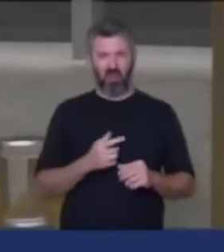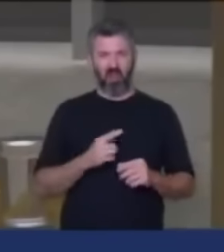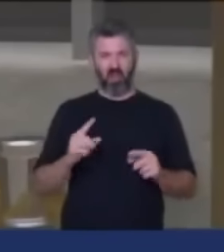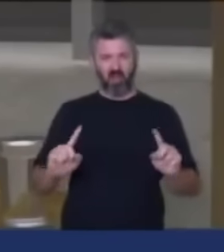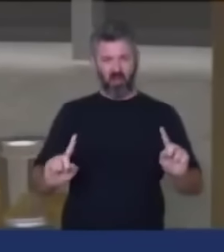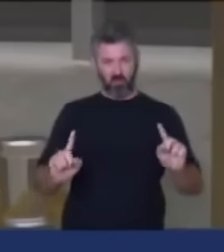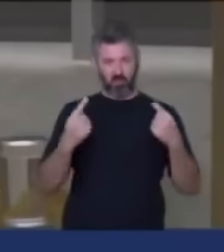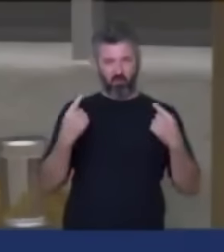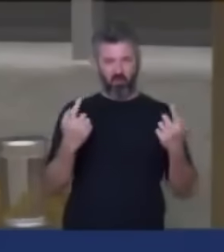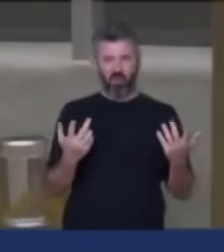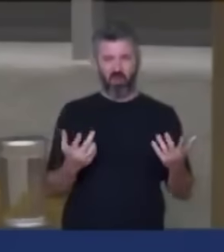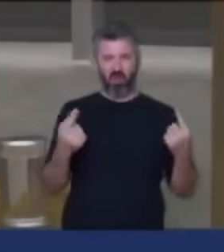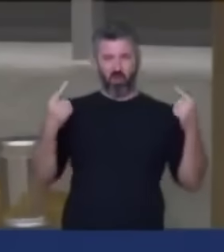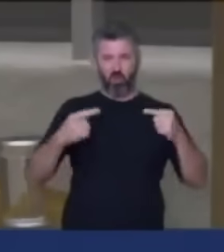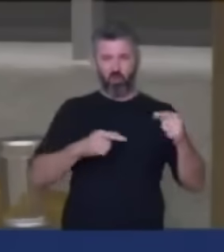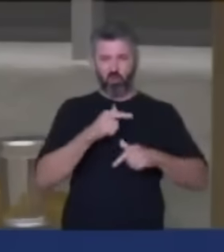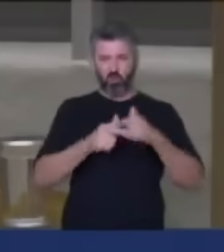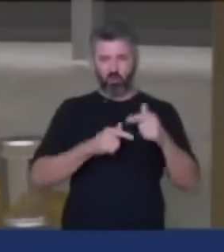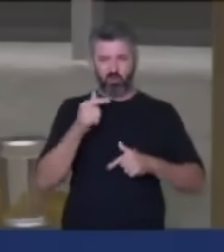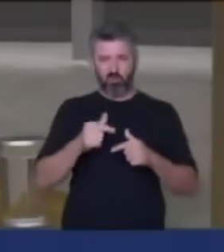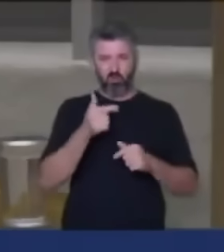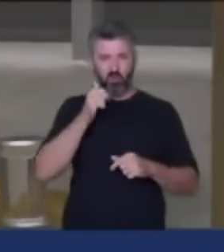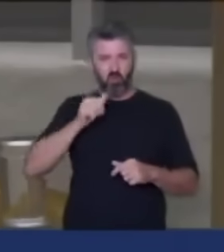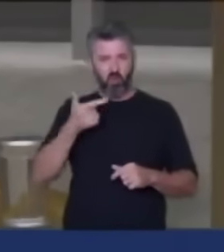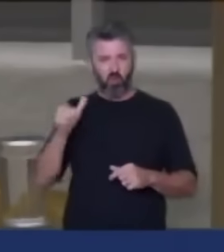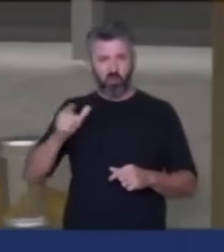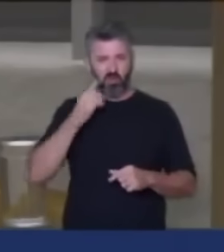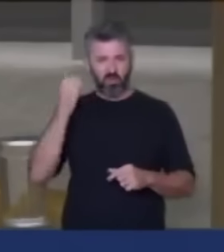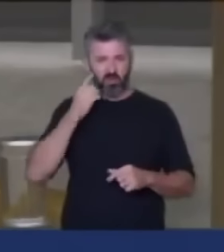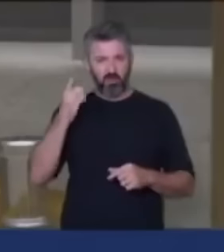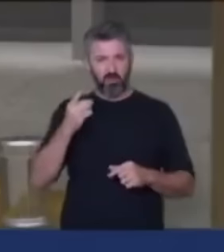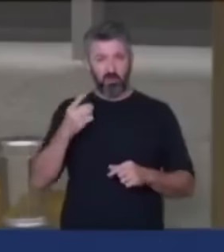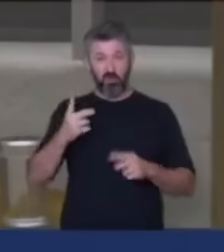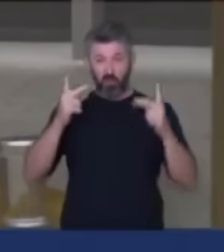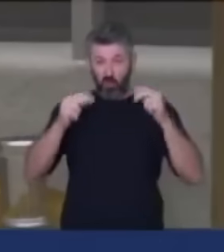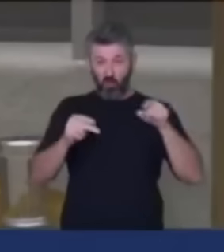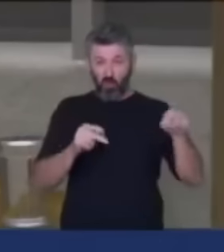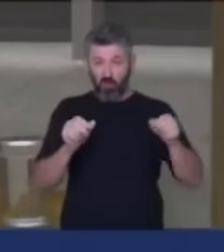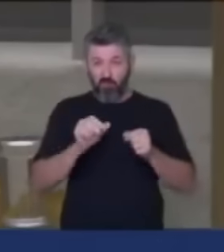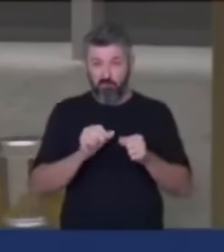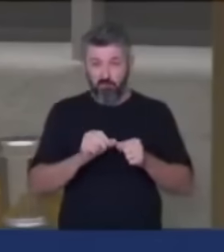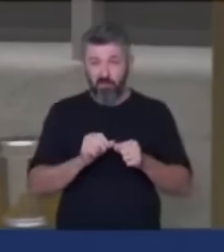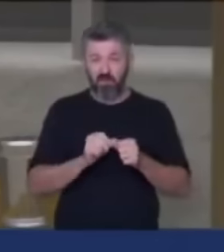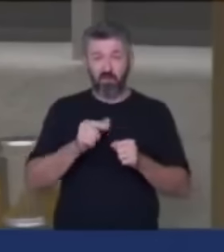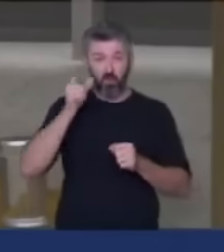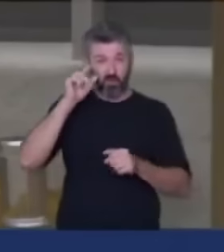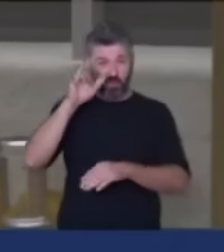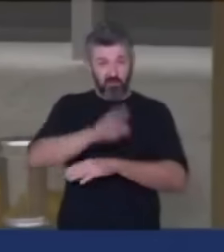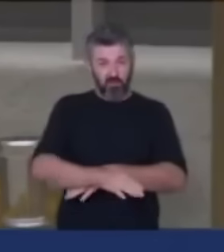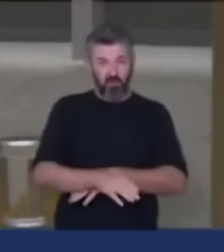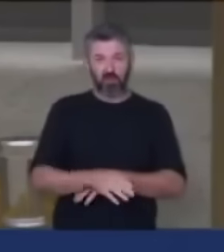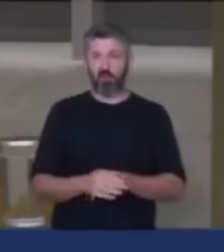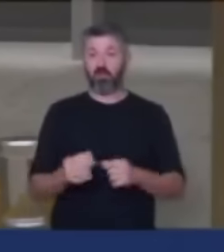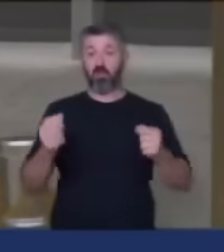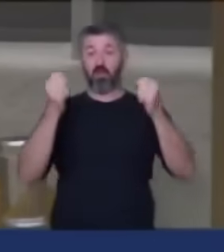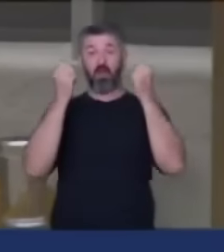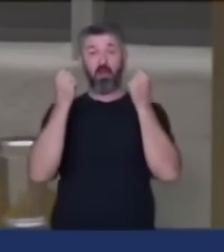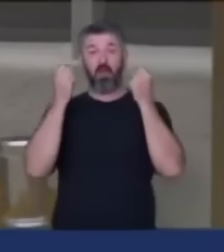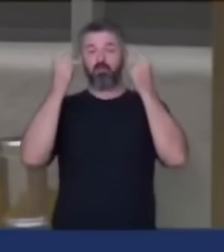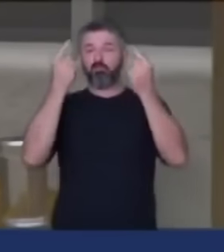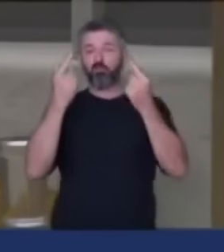contra o trabalho de uma outra parlamentar da forma como ocorreu na tarde de ontem é algo extremamente